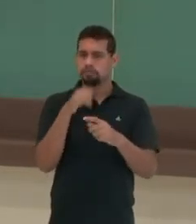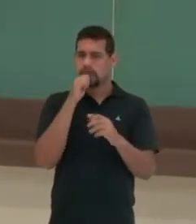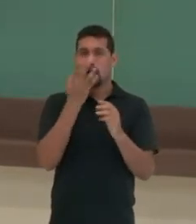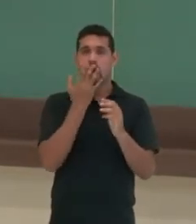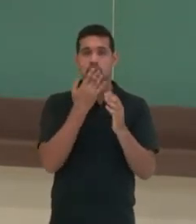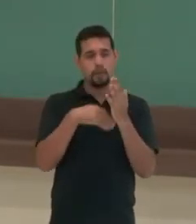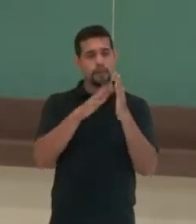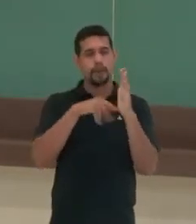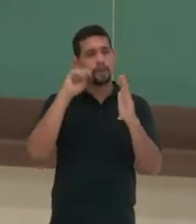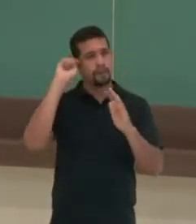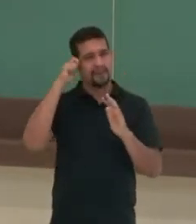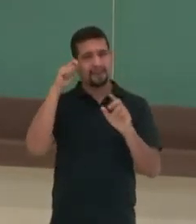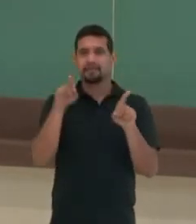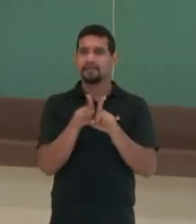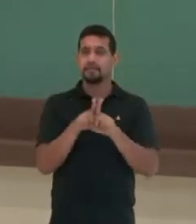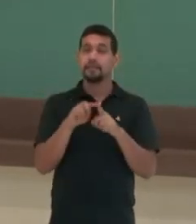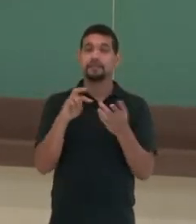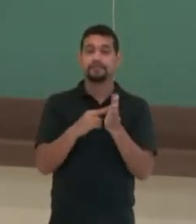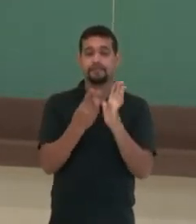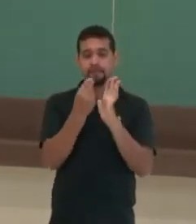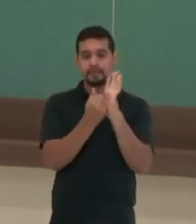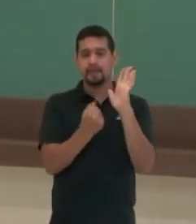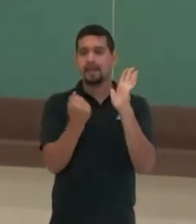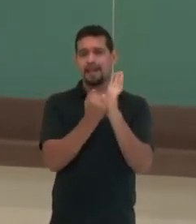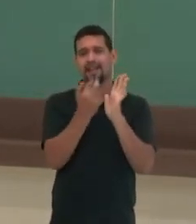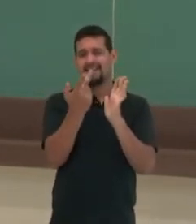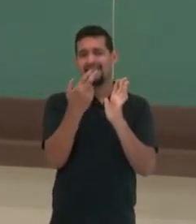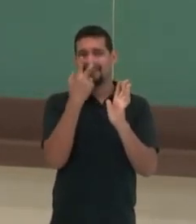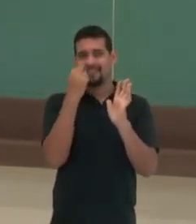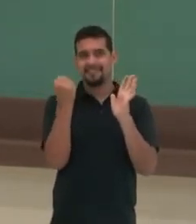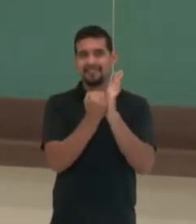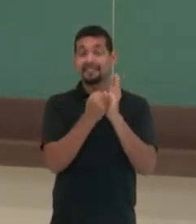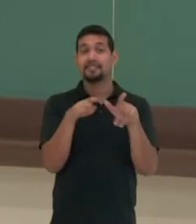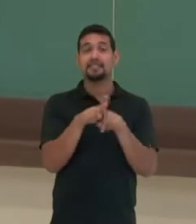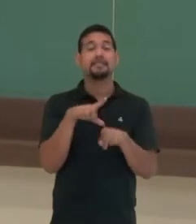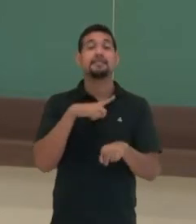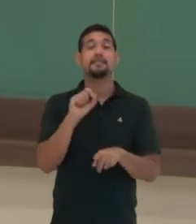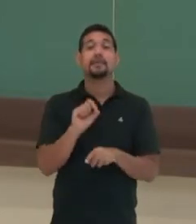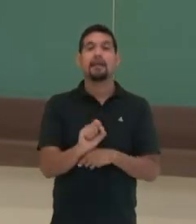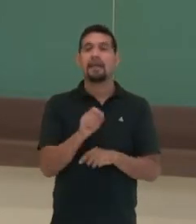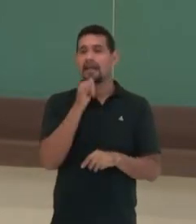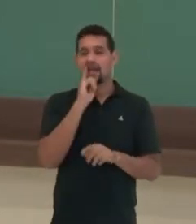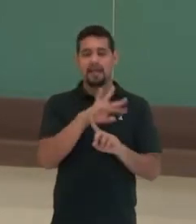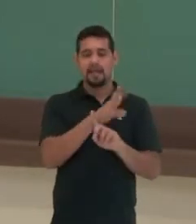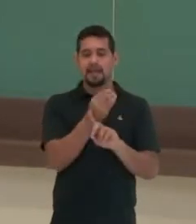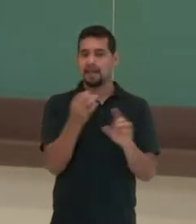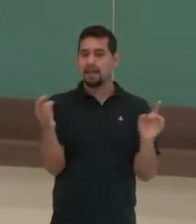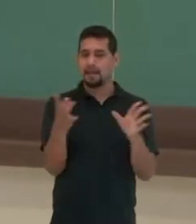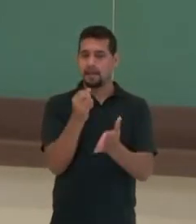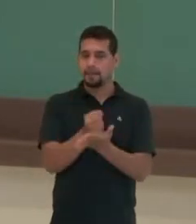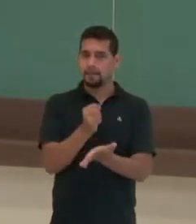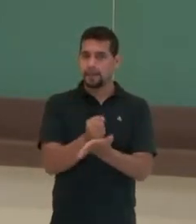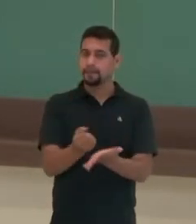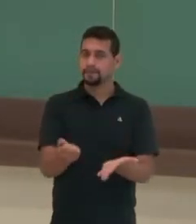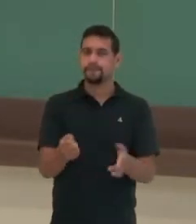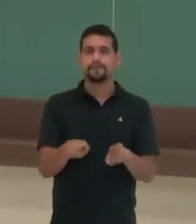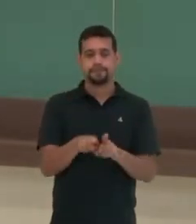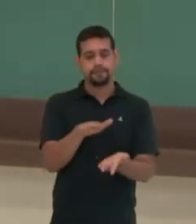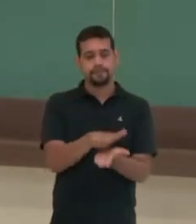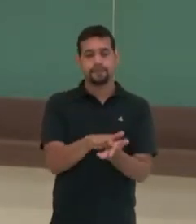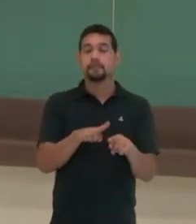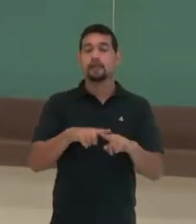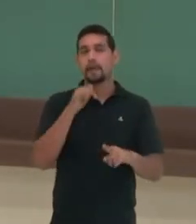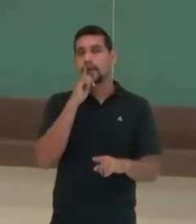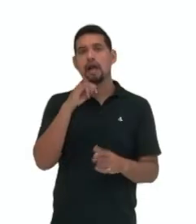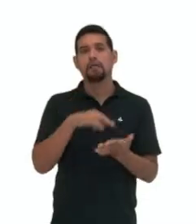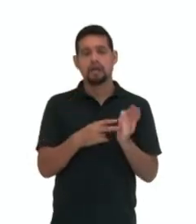tinta preta, vai carimbar como se fosse um carimbo e vai ter a arte ali no papel. Então, a